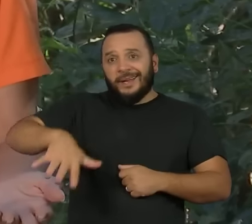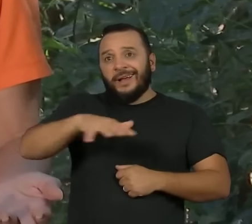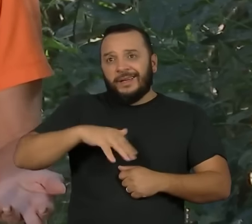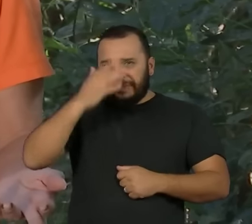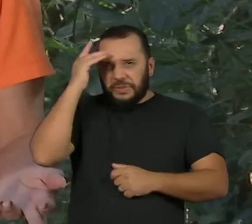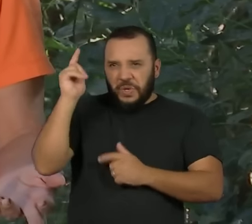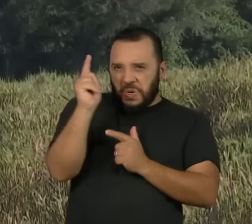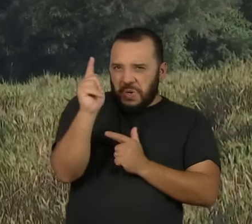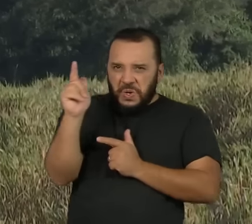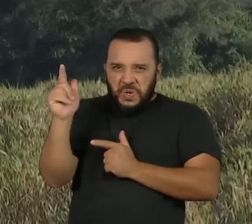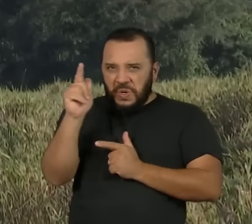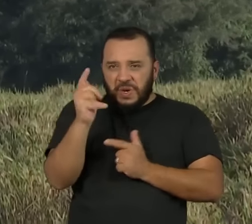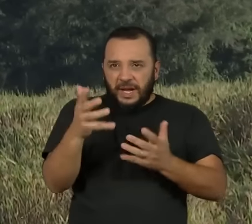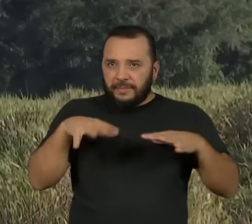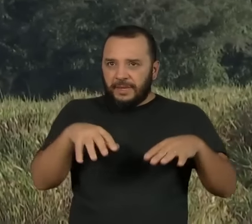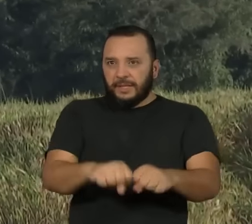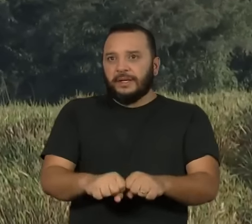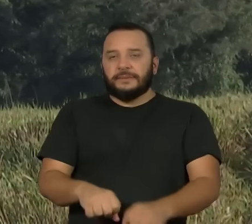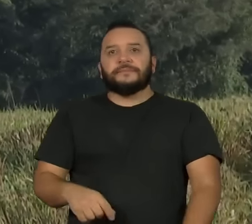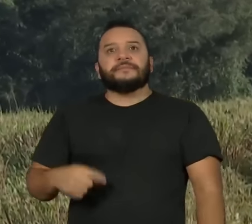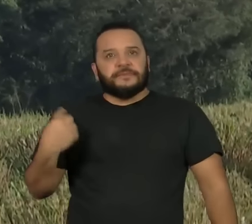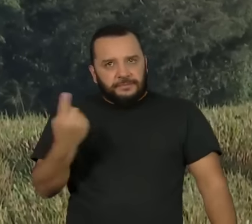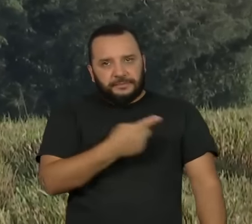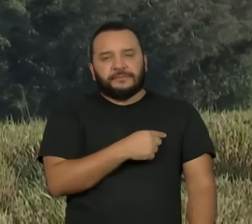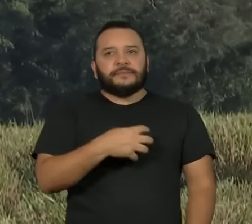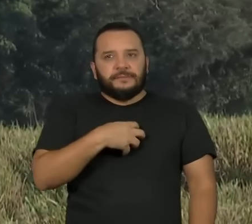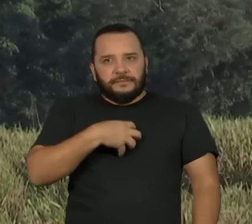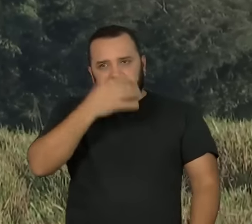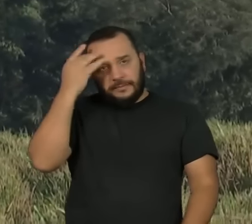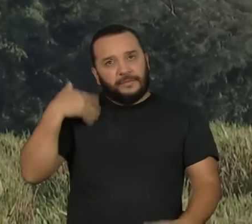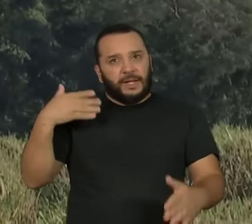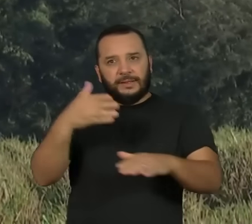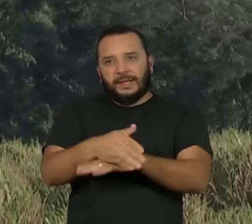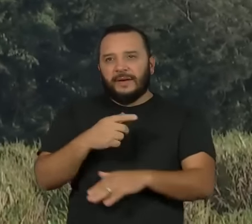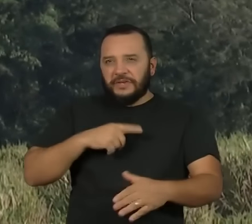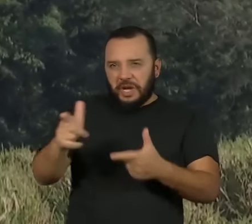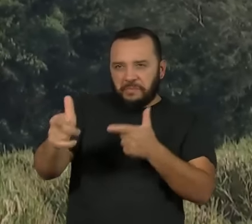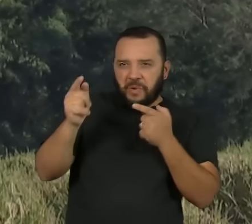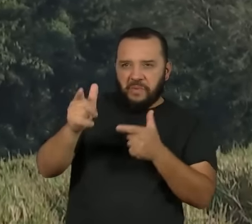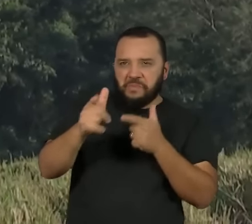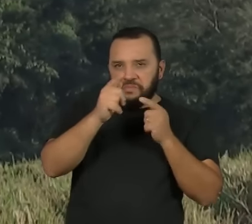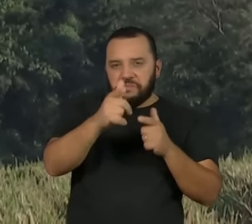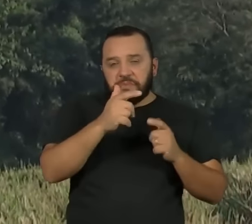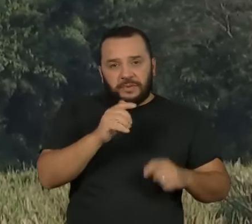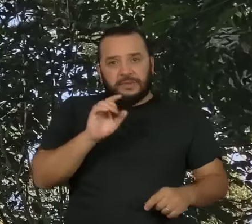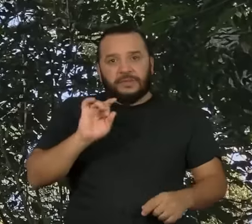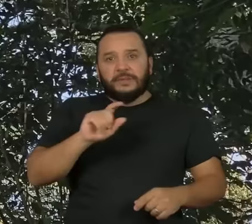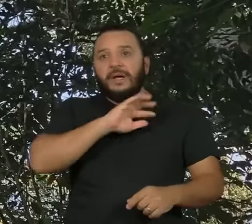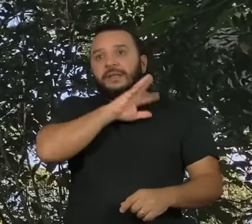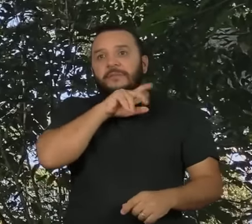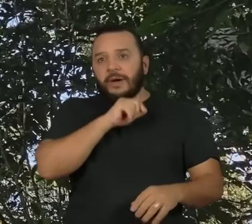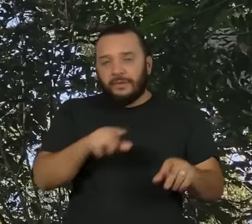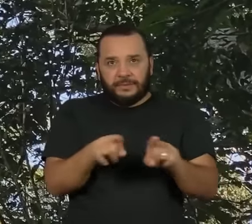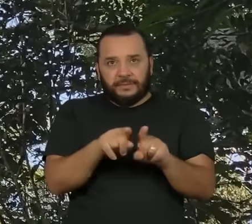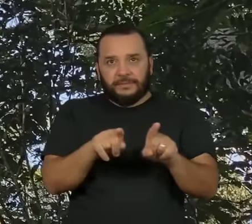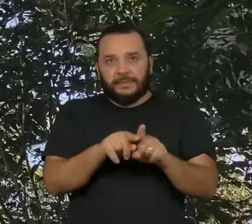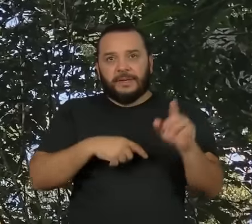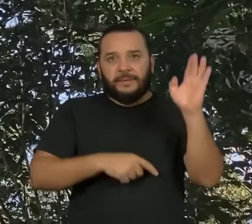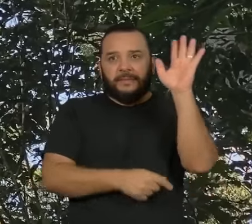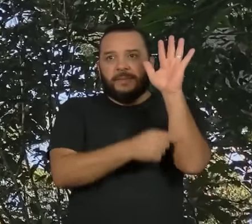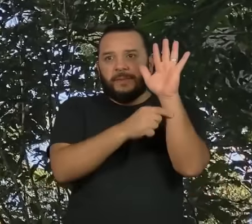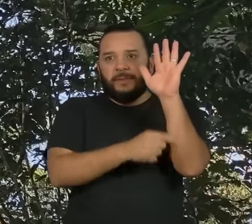caçadores. A gente sentia que tinham pessoas que entravam aqui para praticar caça, não só dos animais, como do palmito,